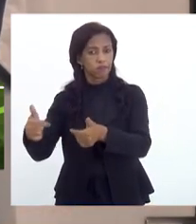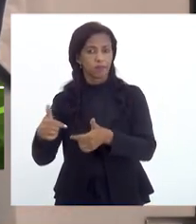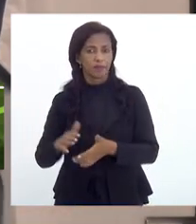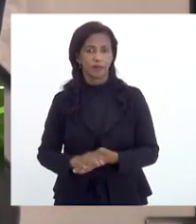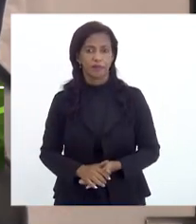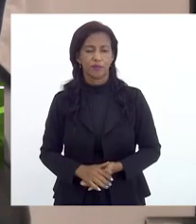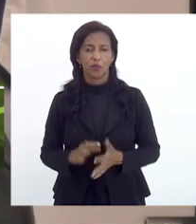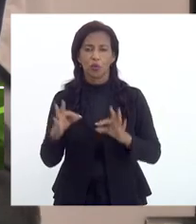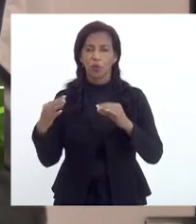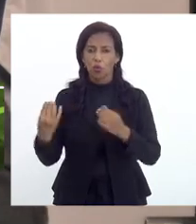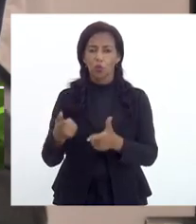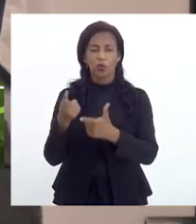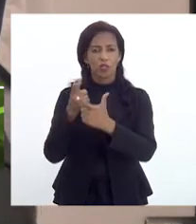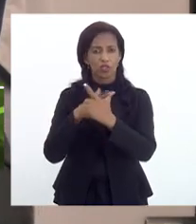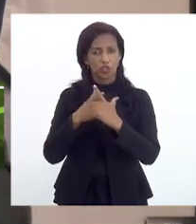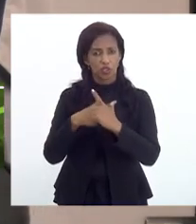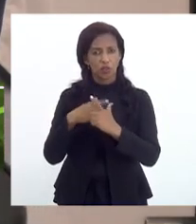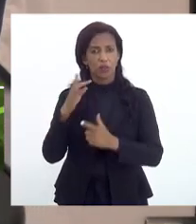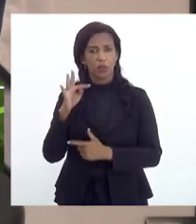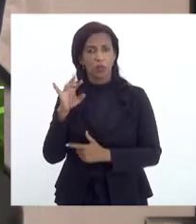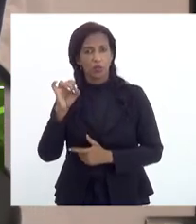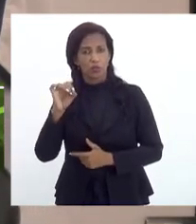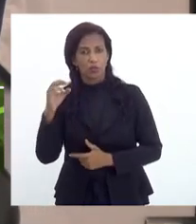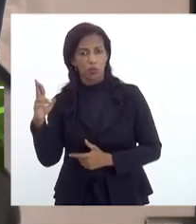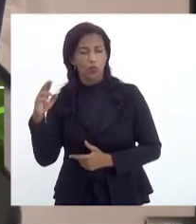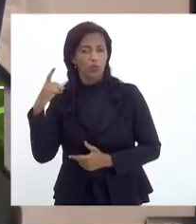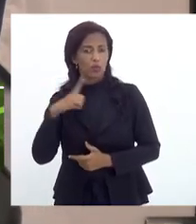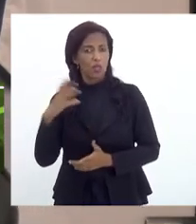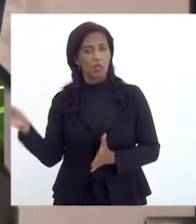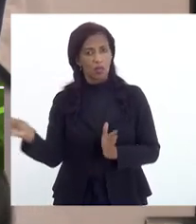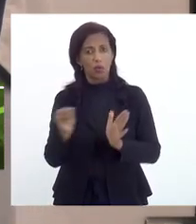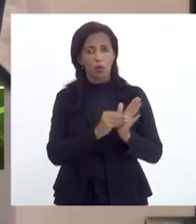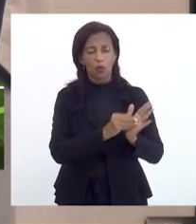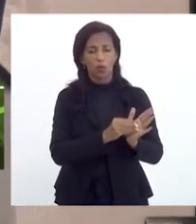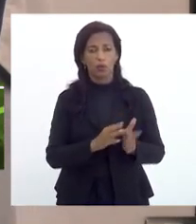Todas as dívidas Que o Tesouro tem Ele coloca na auditoria